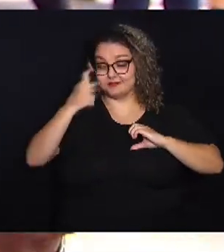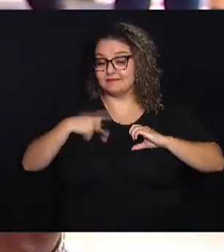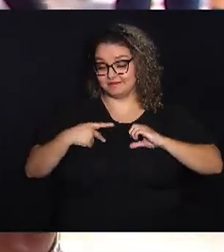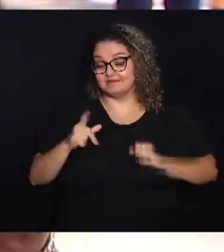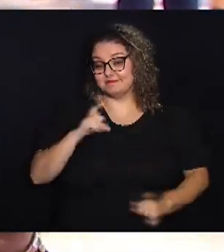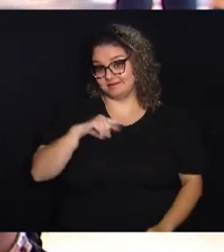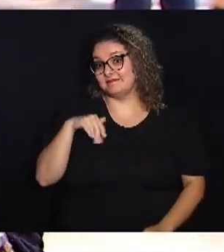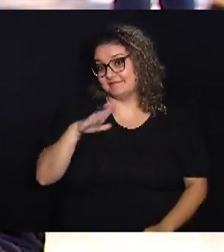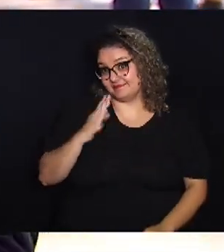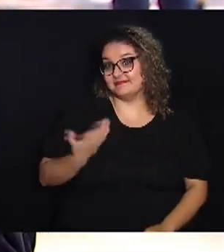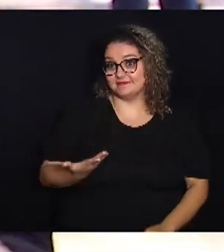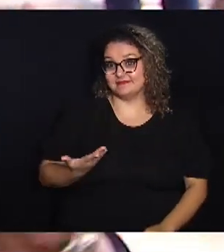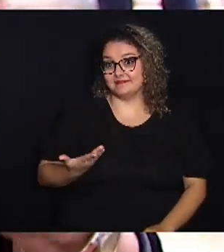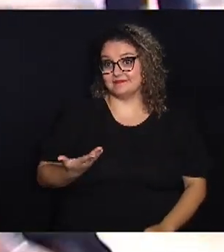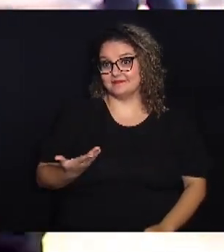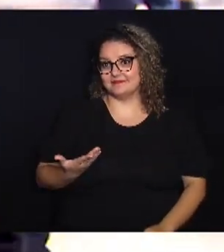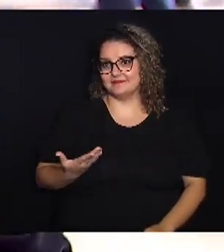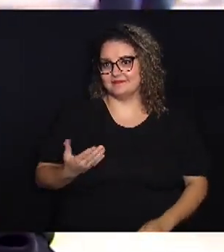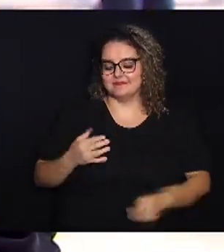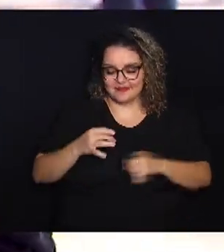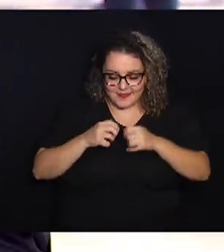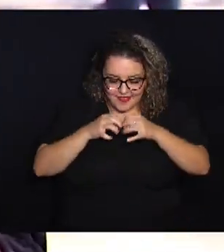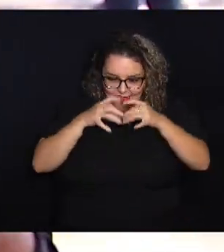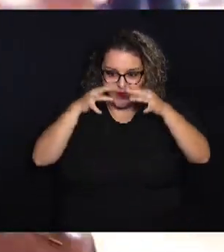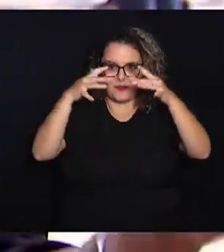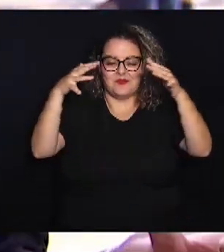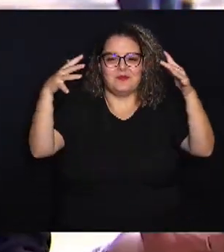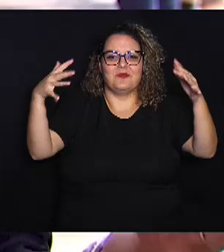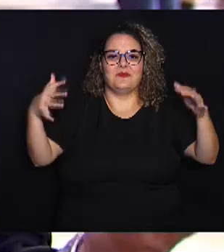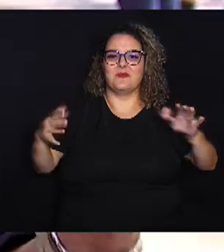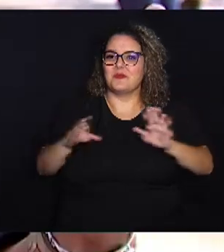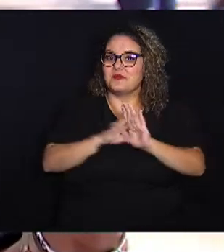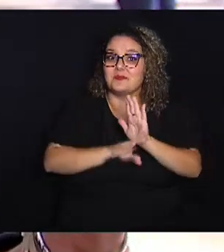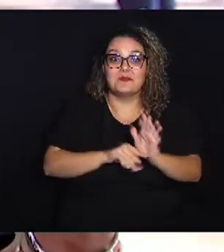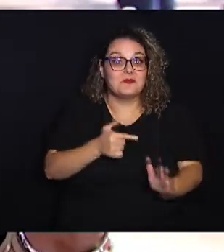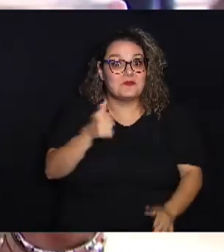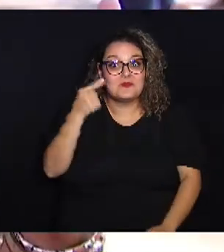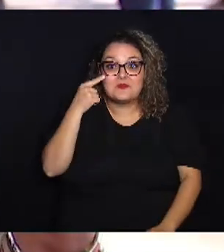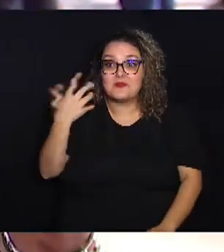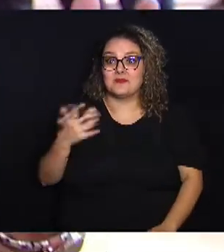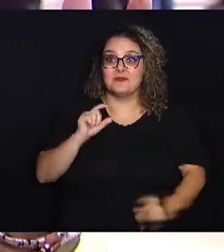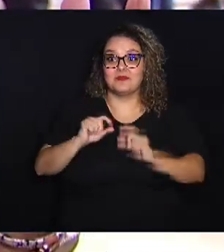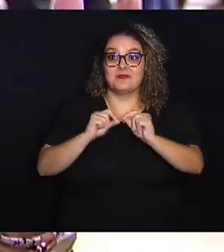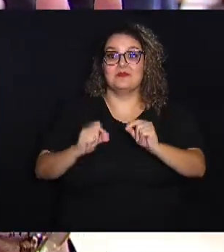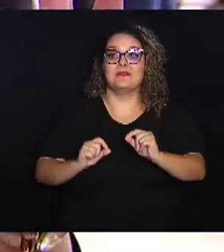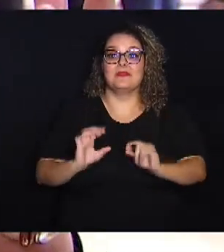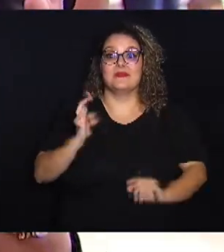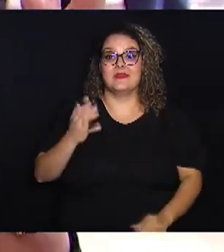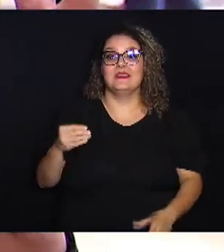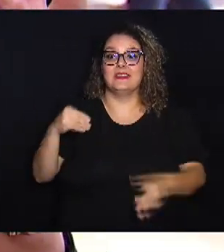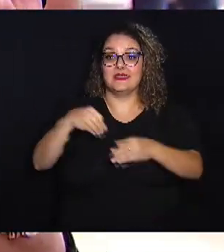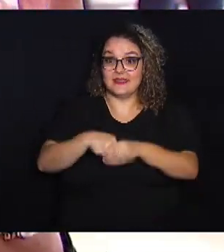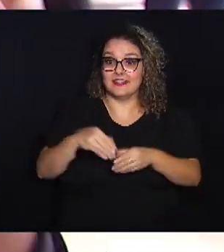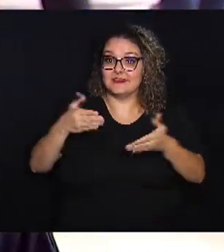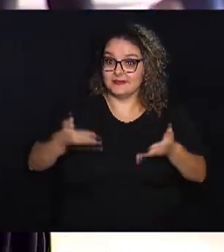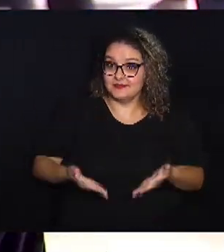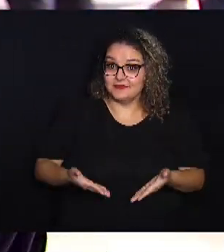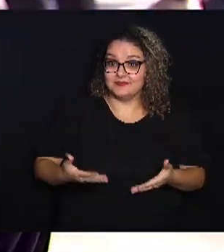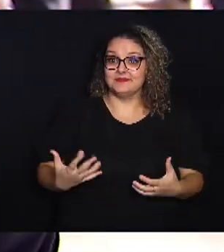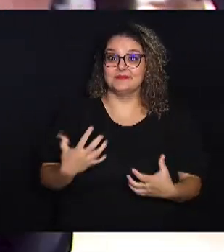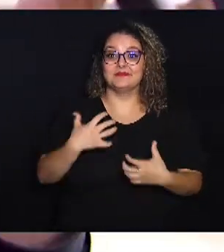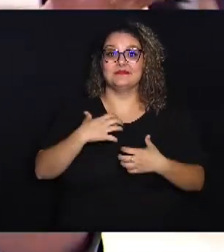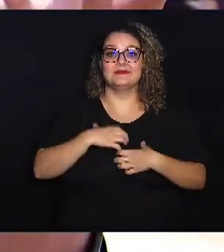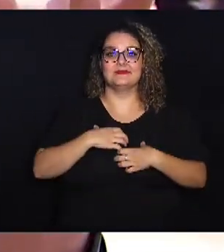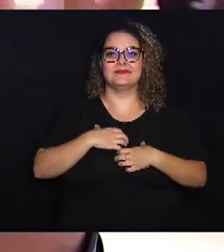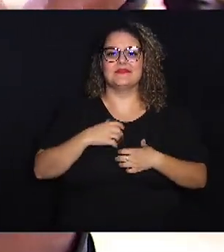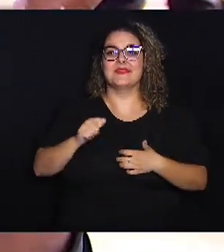né? E a magia que acontece nesse programa, você não tem ideia o que acontece. A gente entra aqui, eu me sinto Alice no